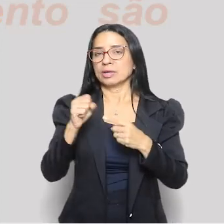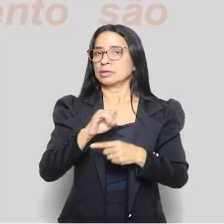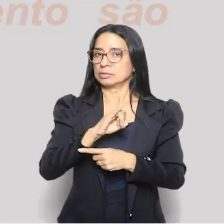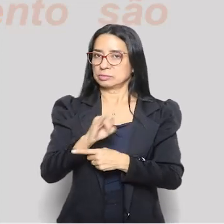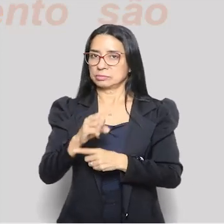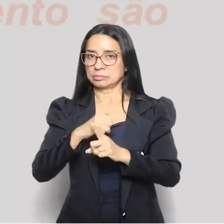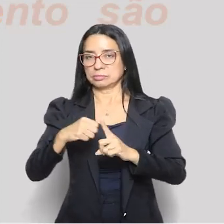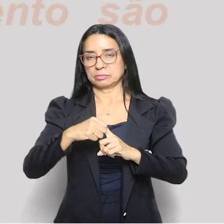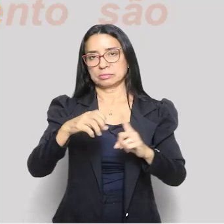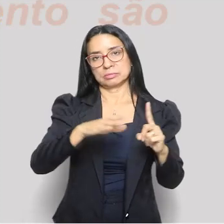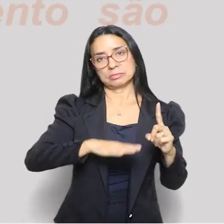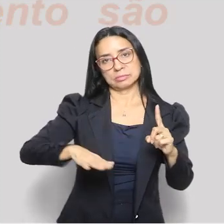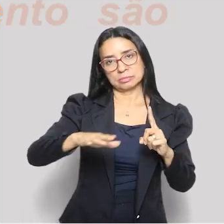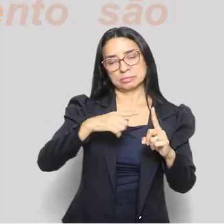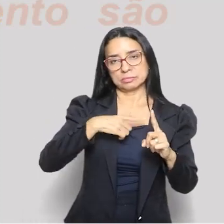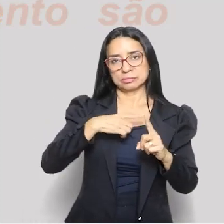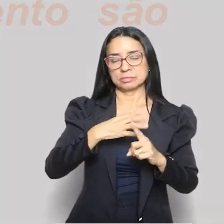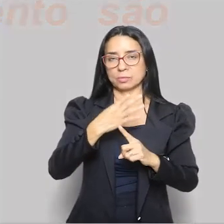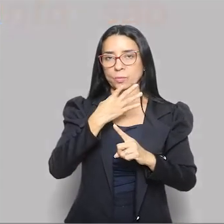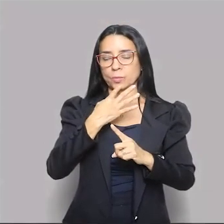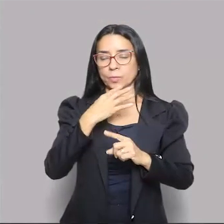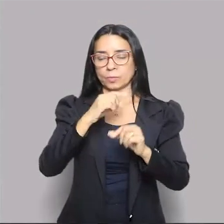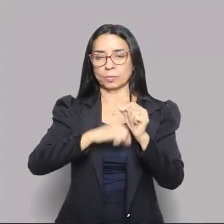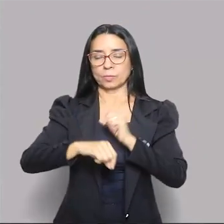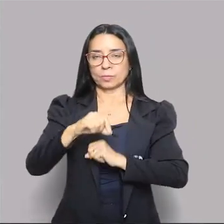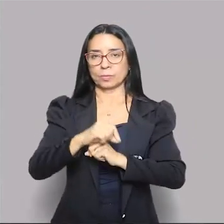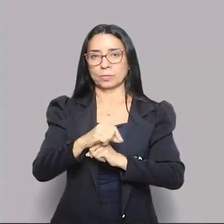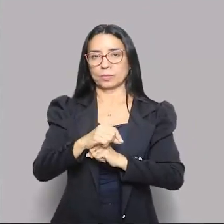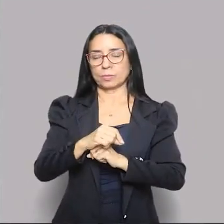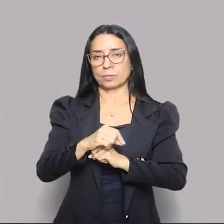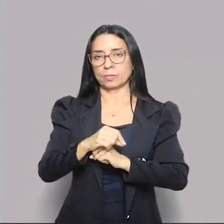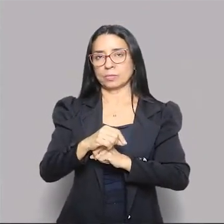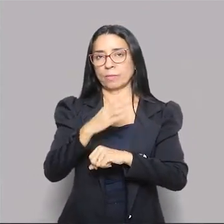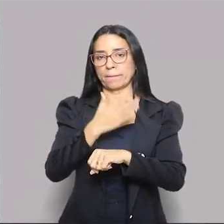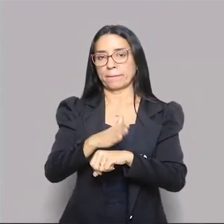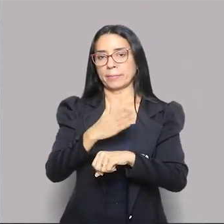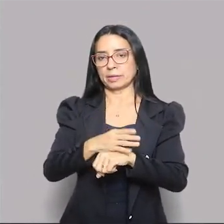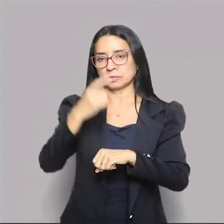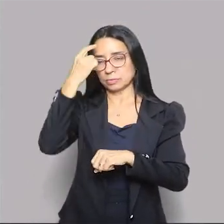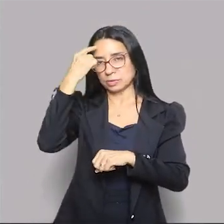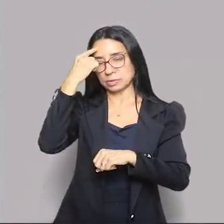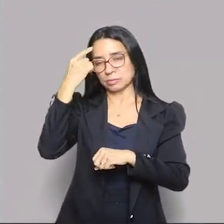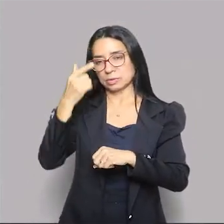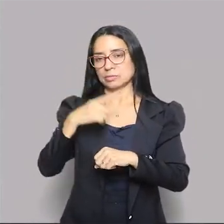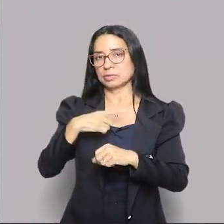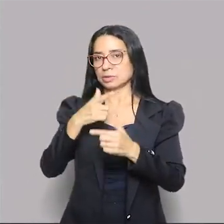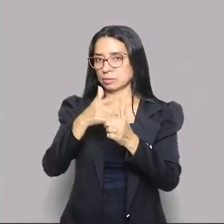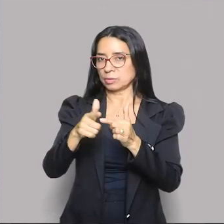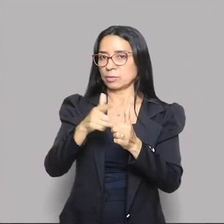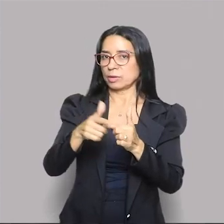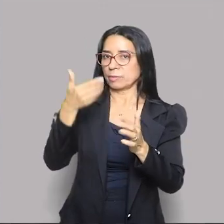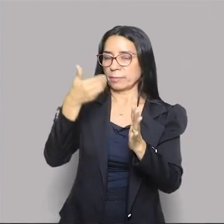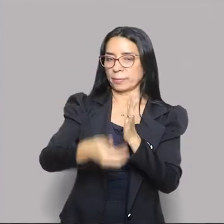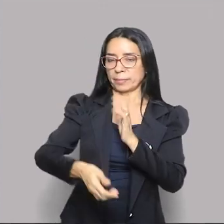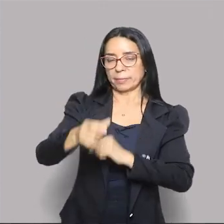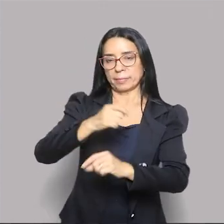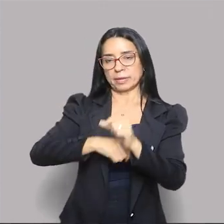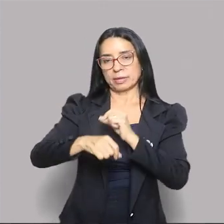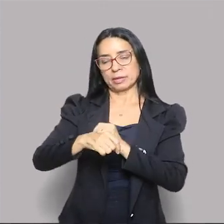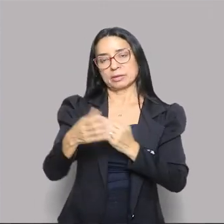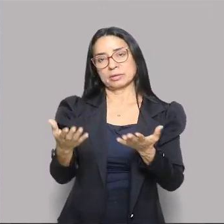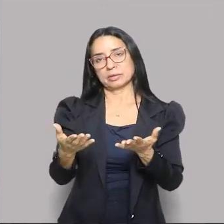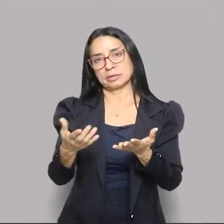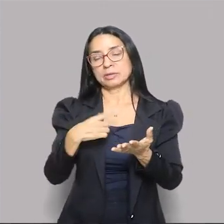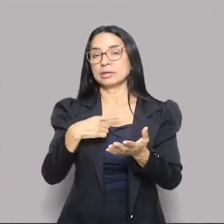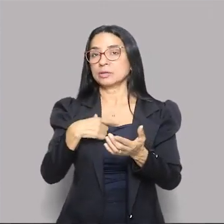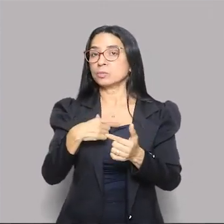tem o seu conhecimento e o seu exercício de pensamento prejudicados, a gente também enfrenta um grave problema social. Então, cultura, ela